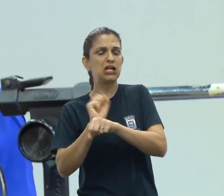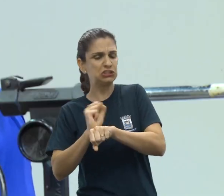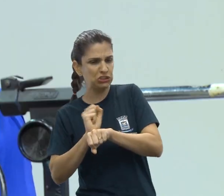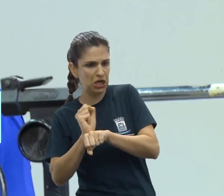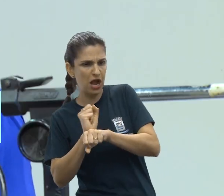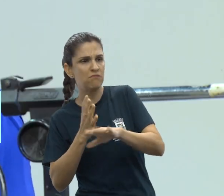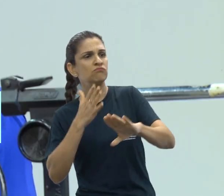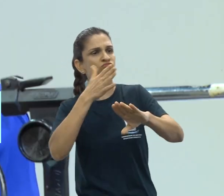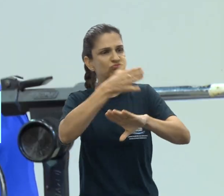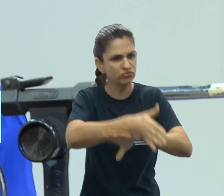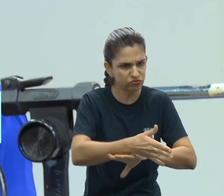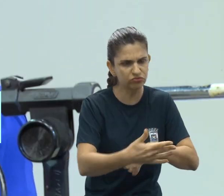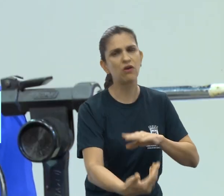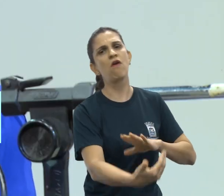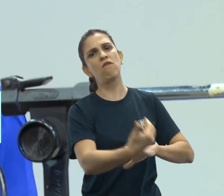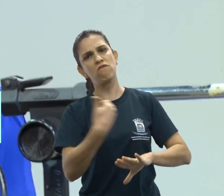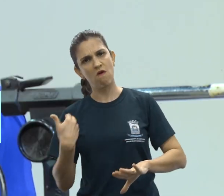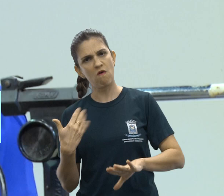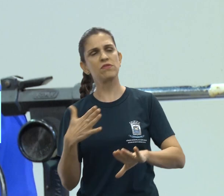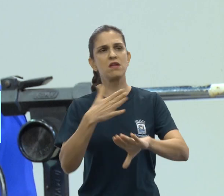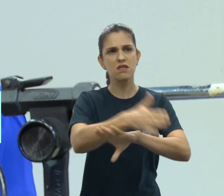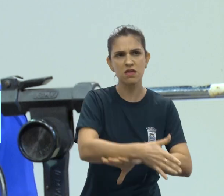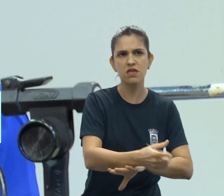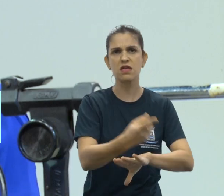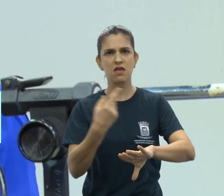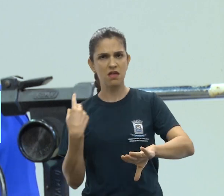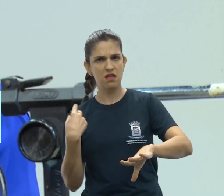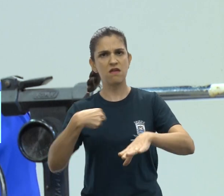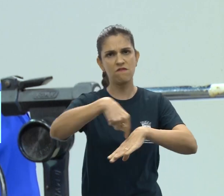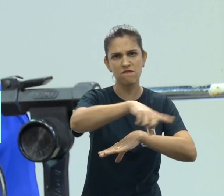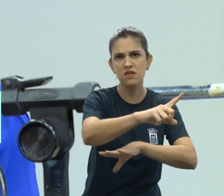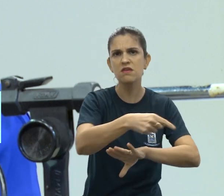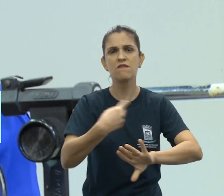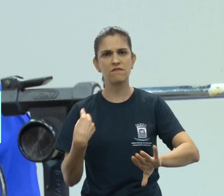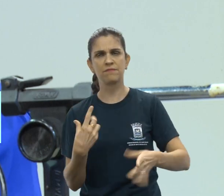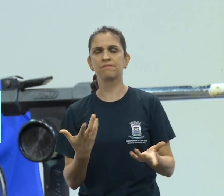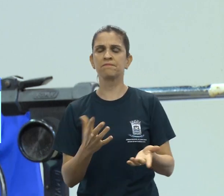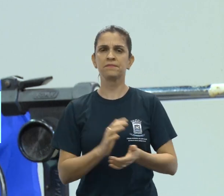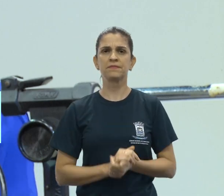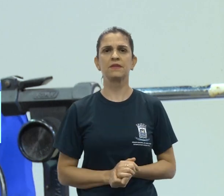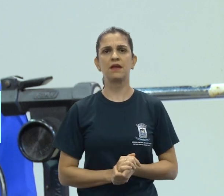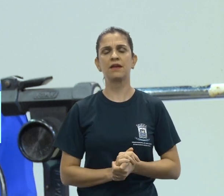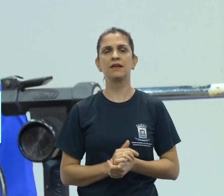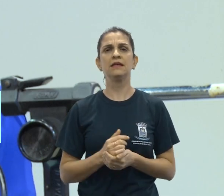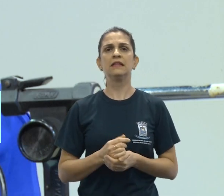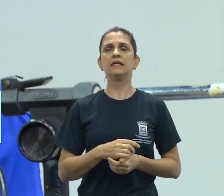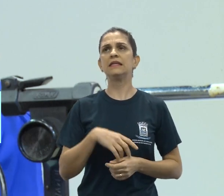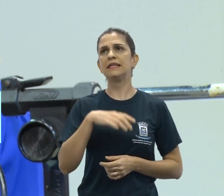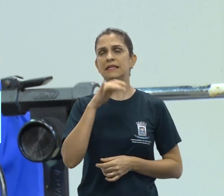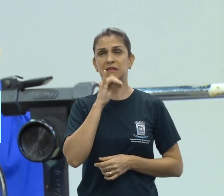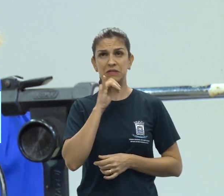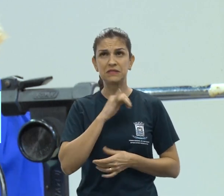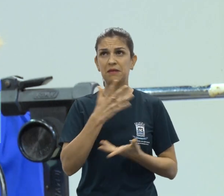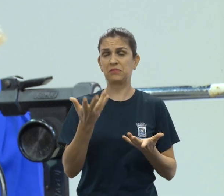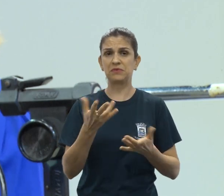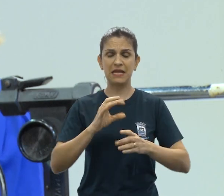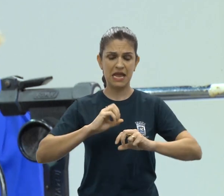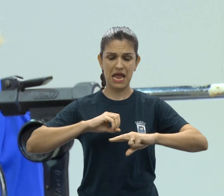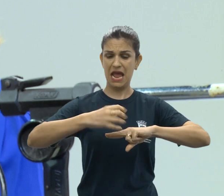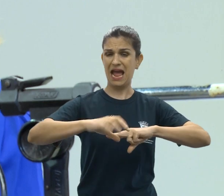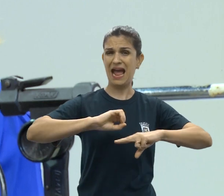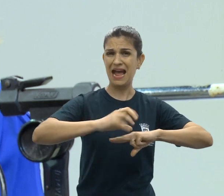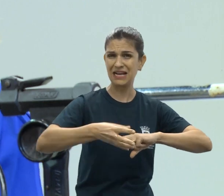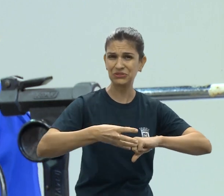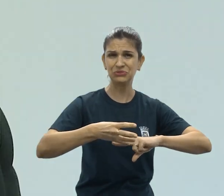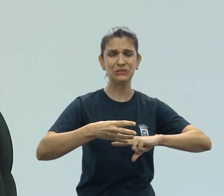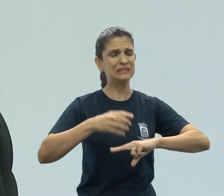os dias desse tratamento. E outro, como eu disse, cada caso é um caso. Eu, por exemplo, fiquei muito mais ruim na radioterapia do que na quimioterapia.